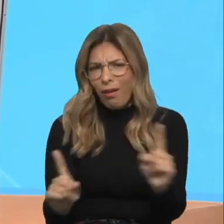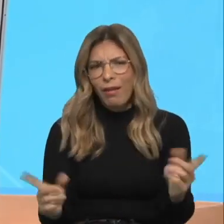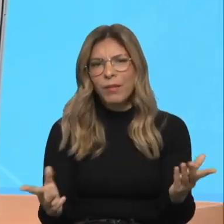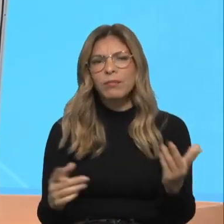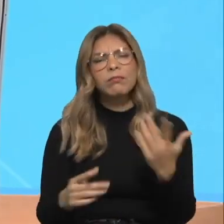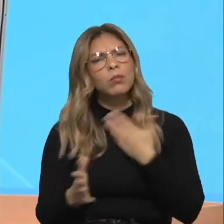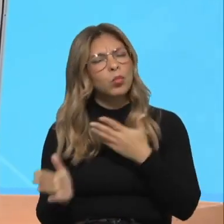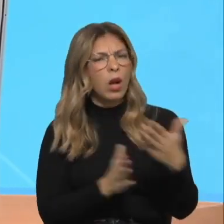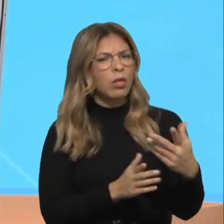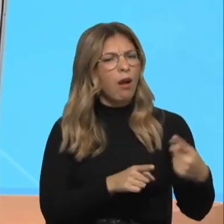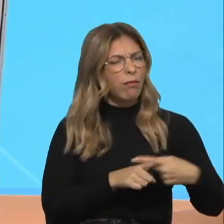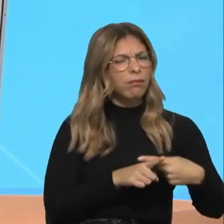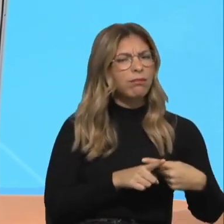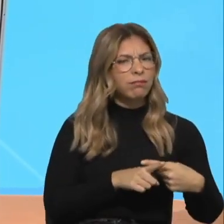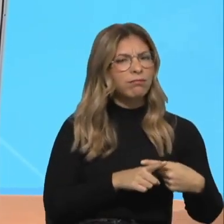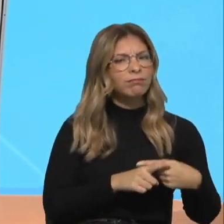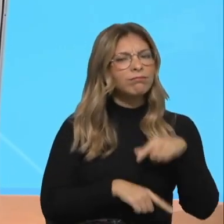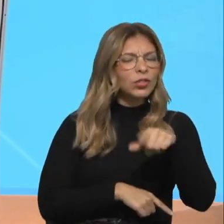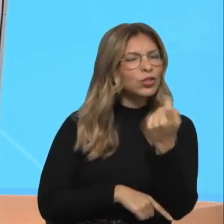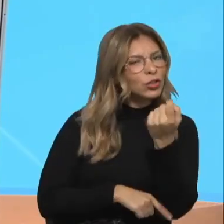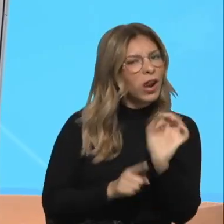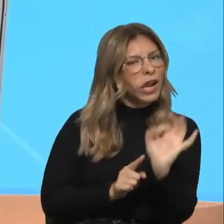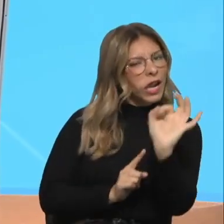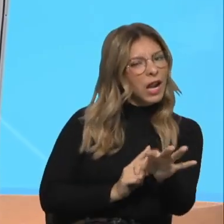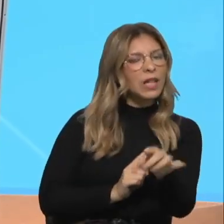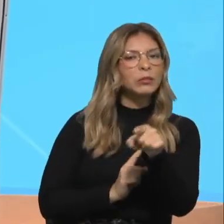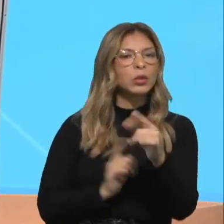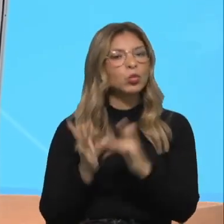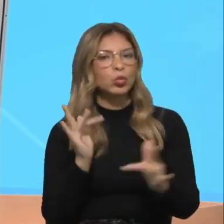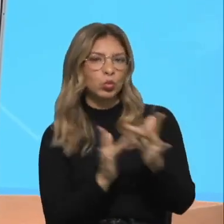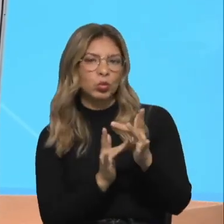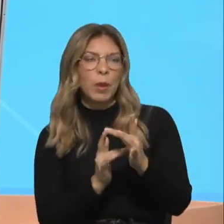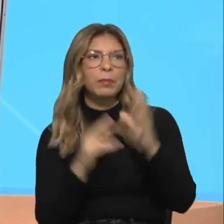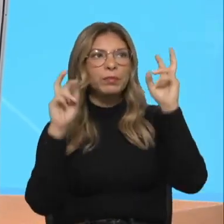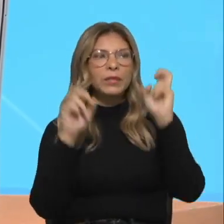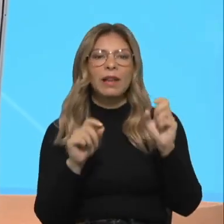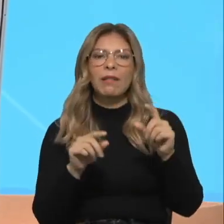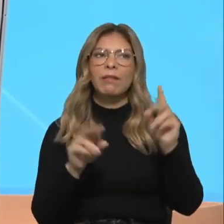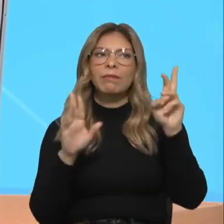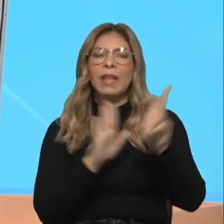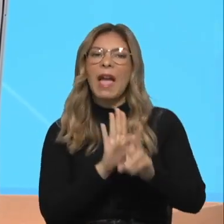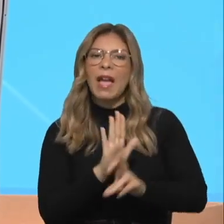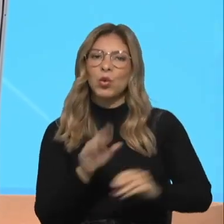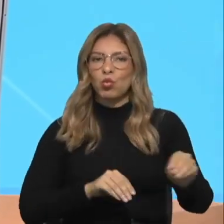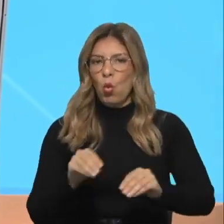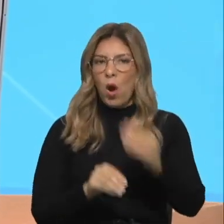interessante deixar provocar por essa exortação de Jesus, uma espécie de regra de jogo, de um jogo que